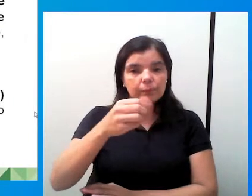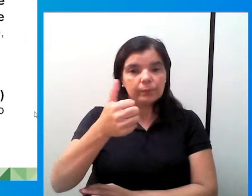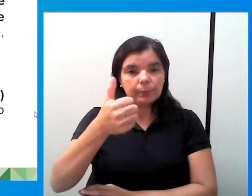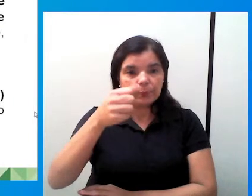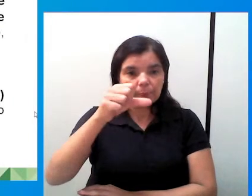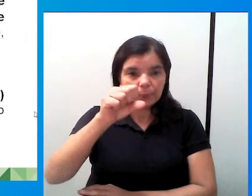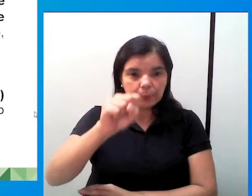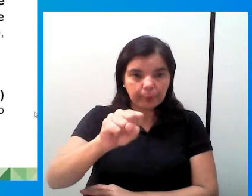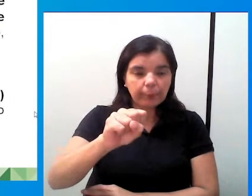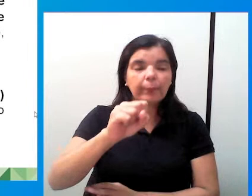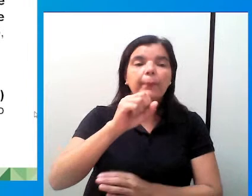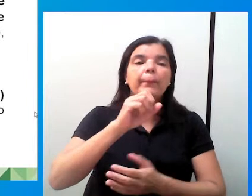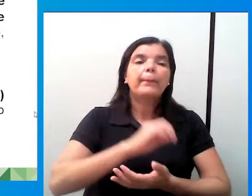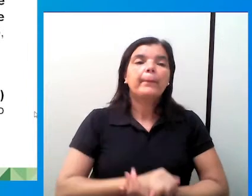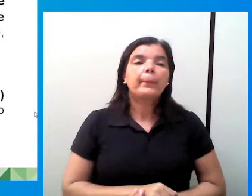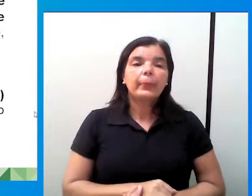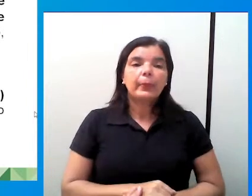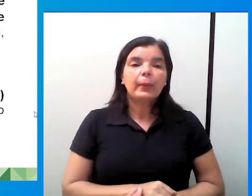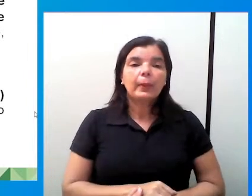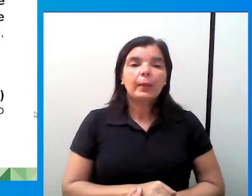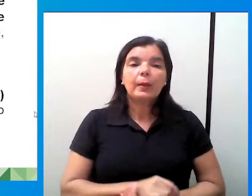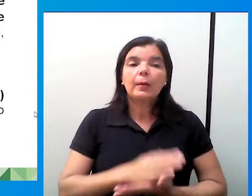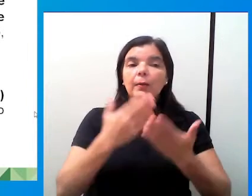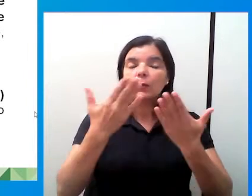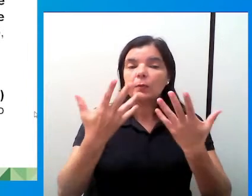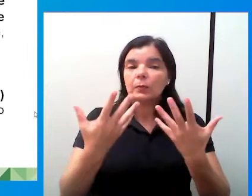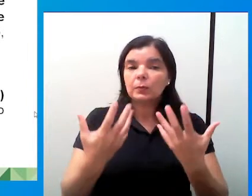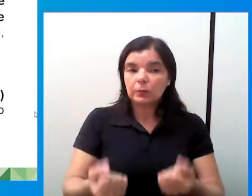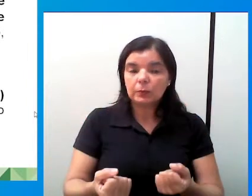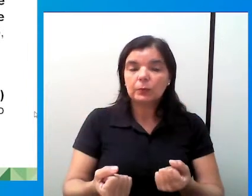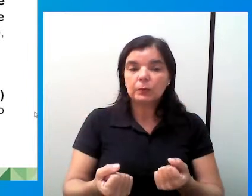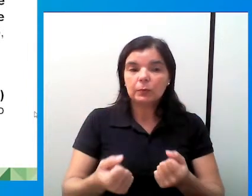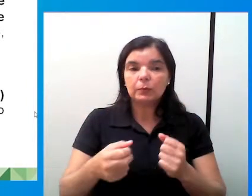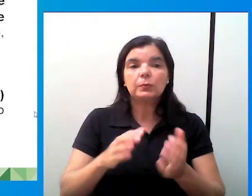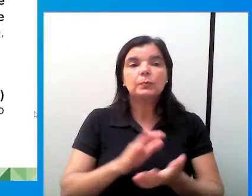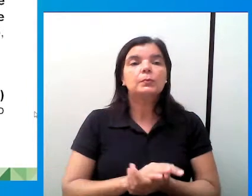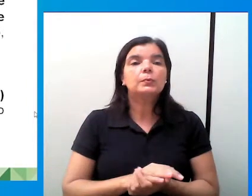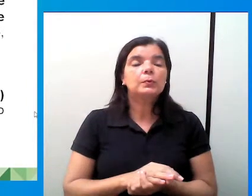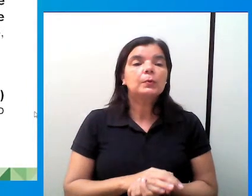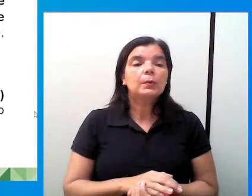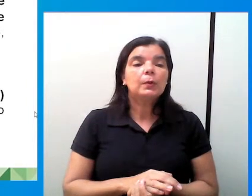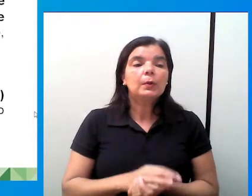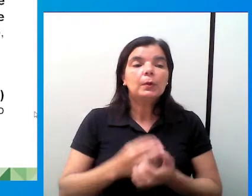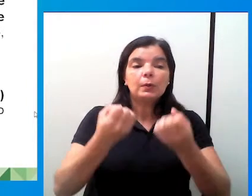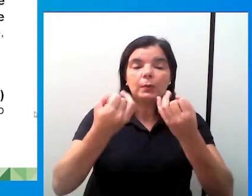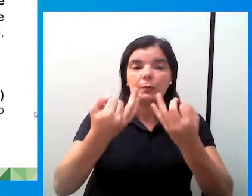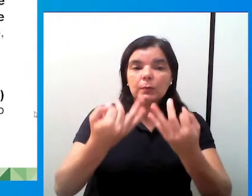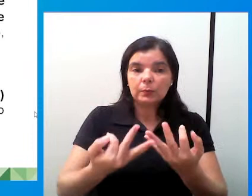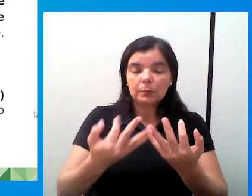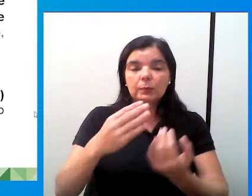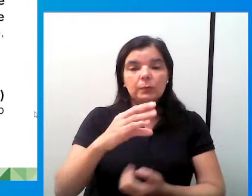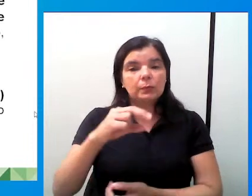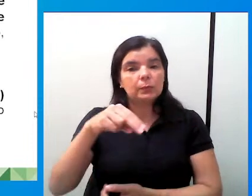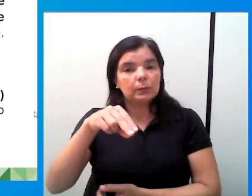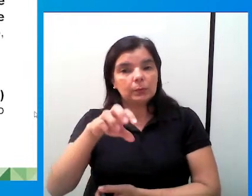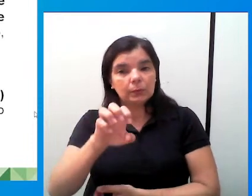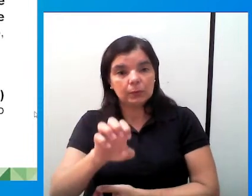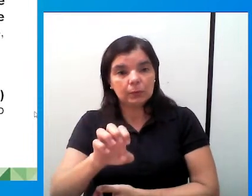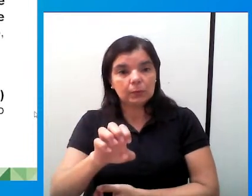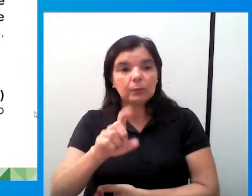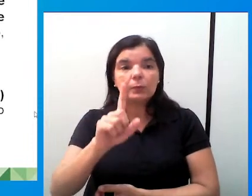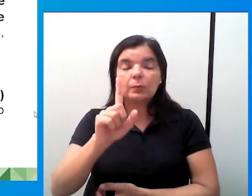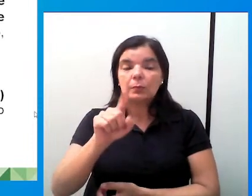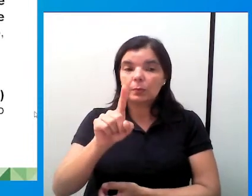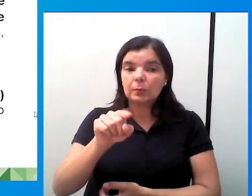meta 12.7, que está preconizada na Resolução 07 de 2018 do Conselho Nacional de Educação. Esse